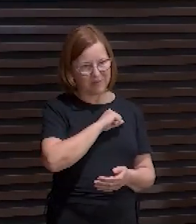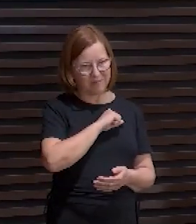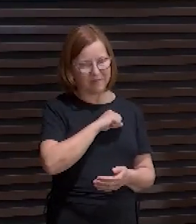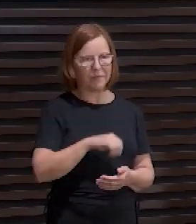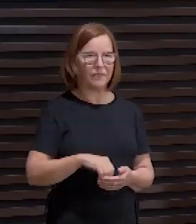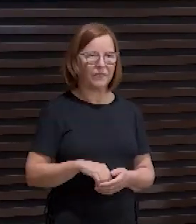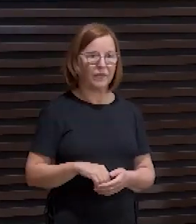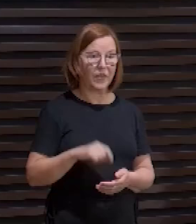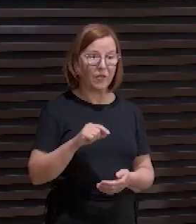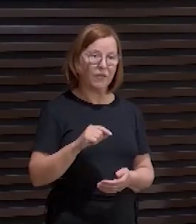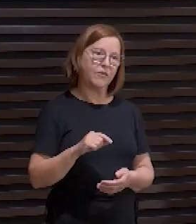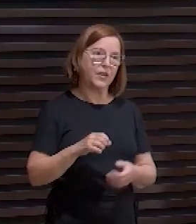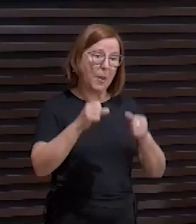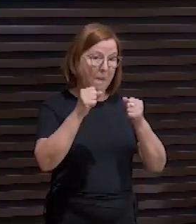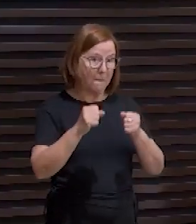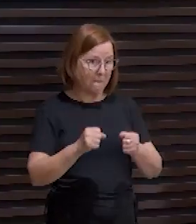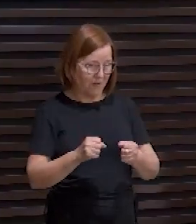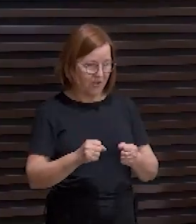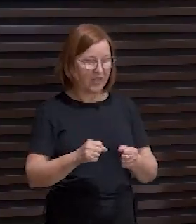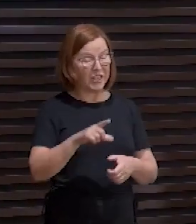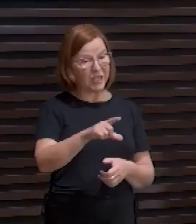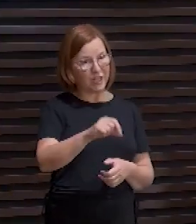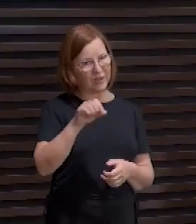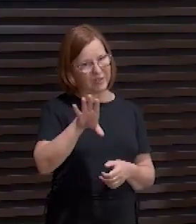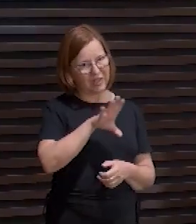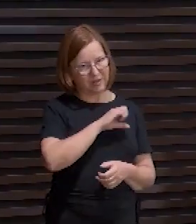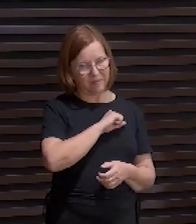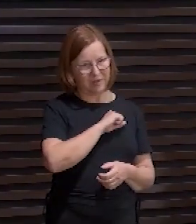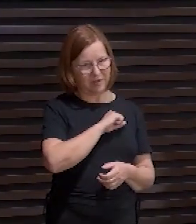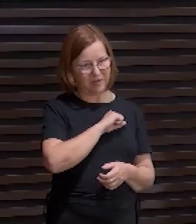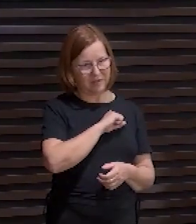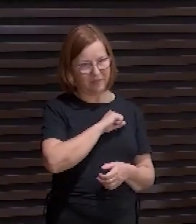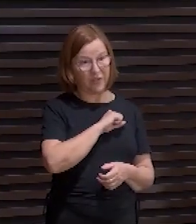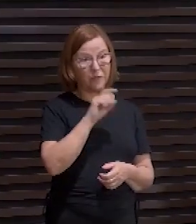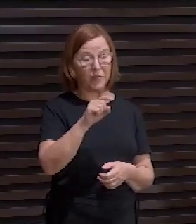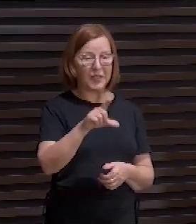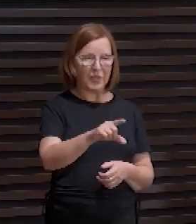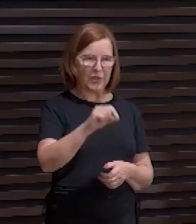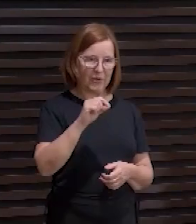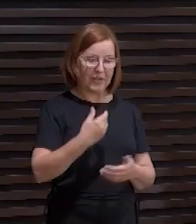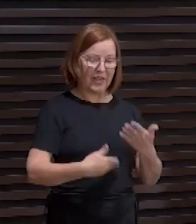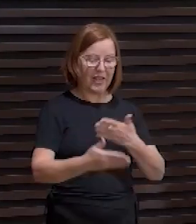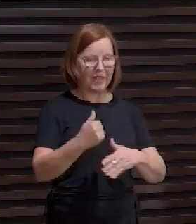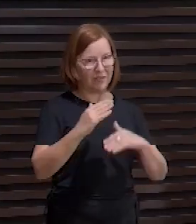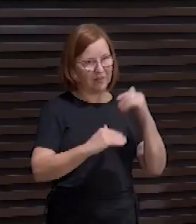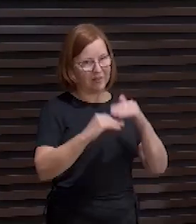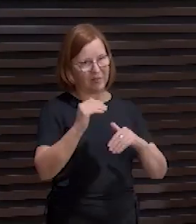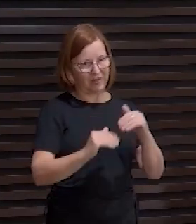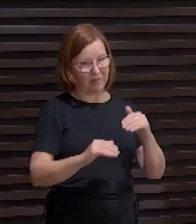Você escolhe amar. Não é um sentimento que brota no teu coração. Você decide por meio de ações amar aquela